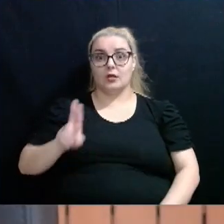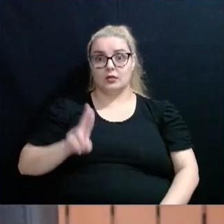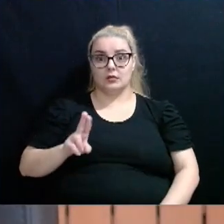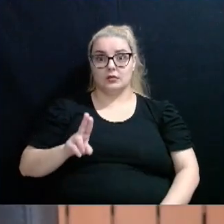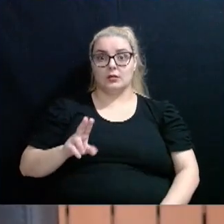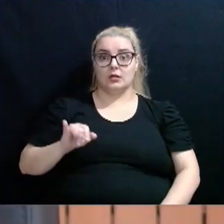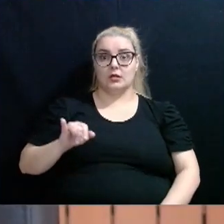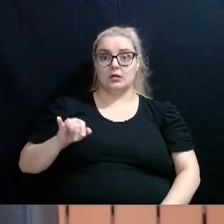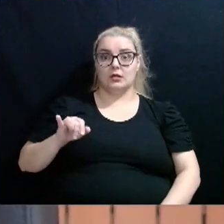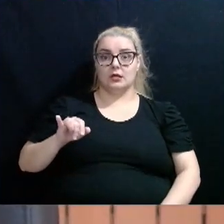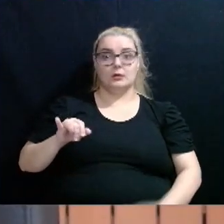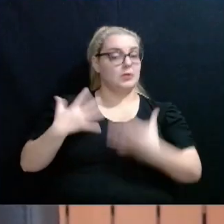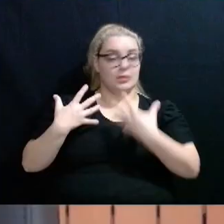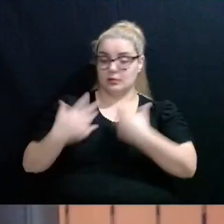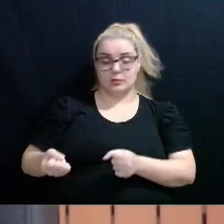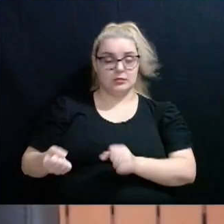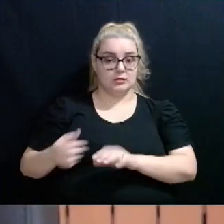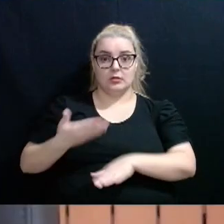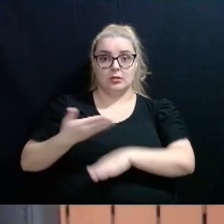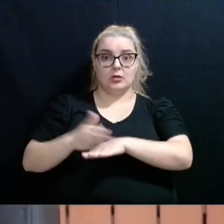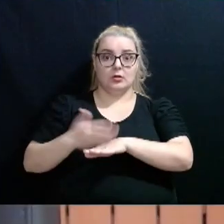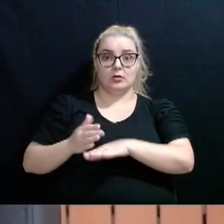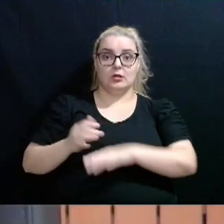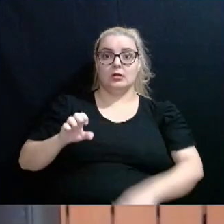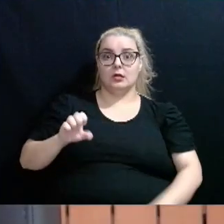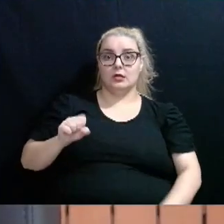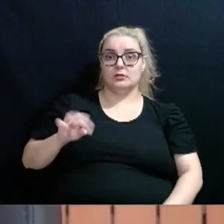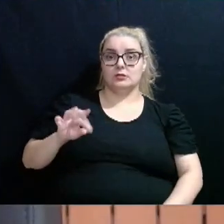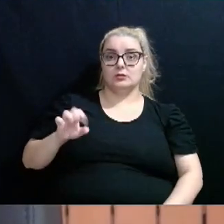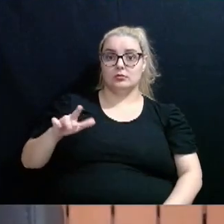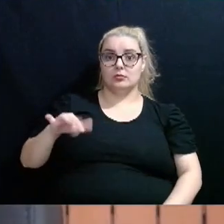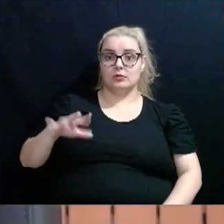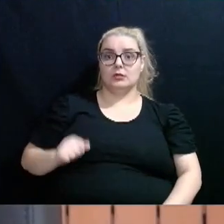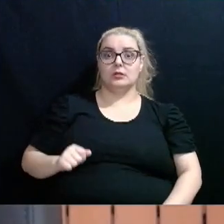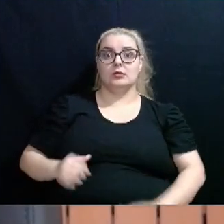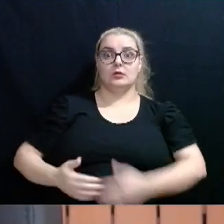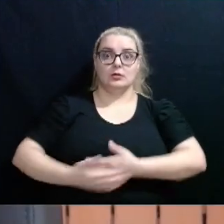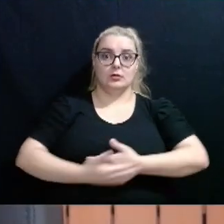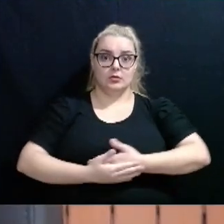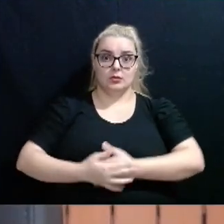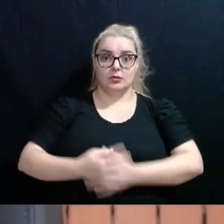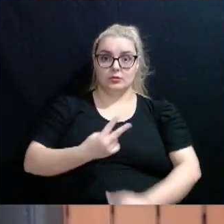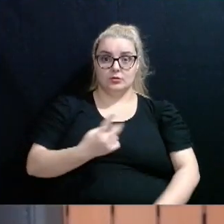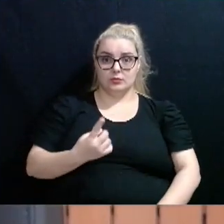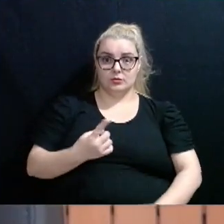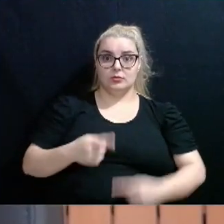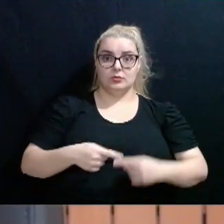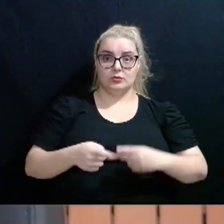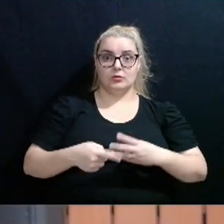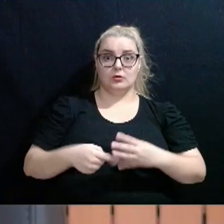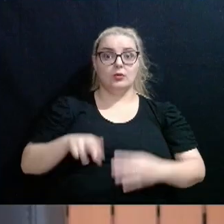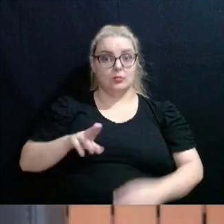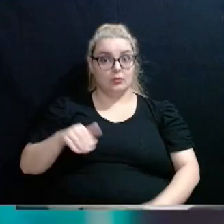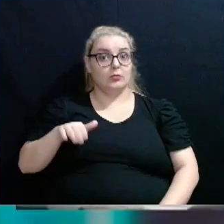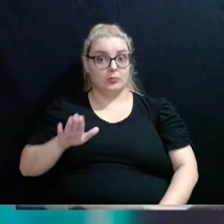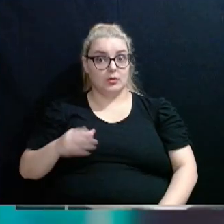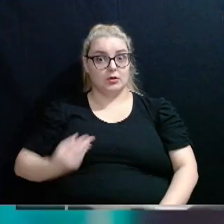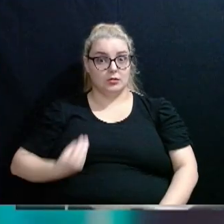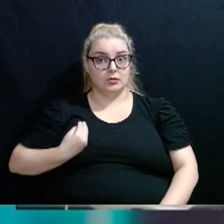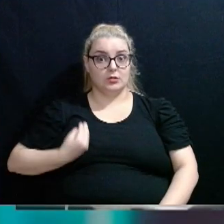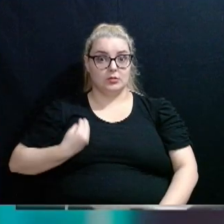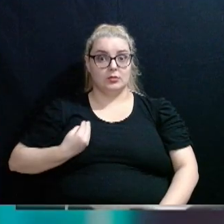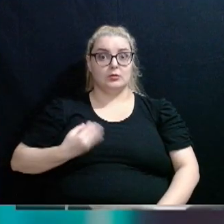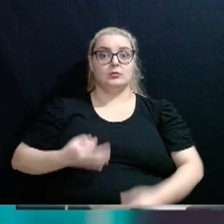inaceitável prática da assistolia fetal nos bebês de 22 semanas ou mais de vida intrauterina.